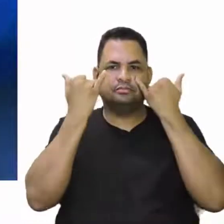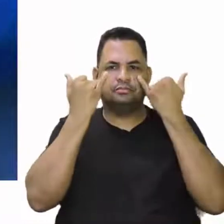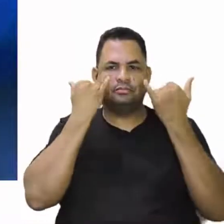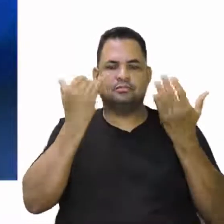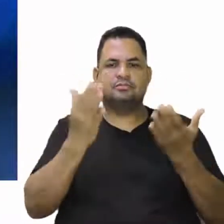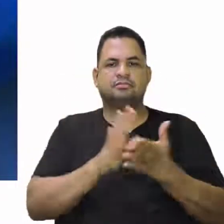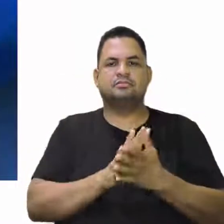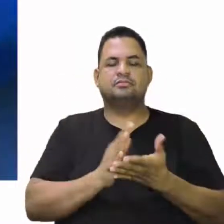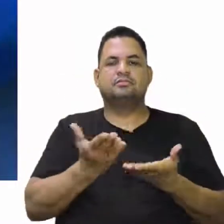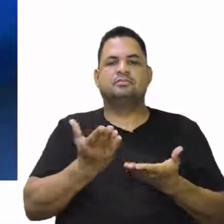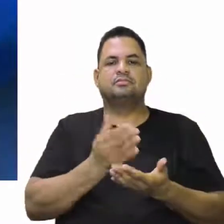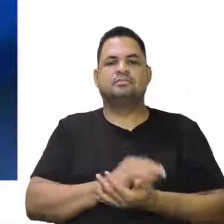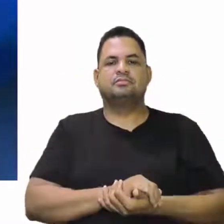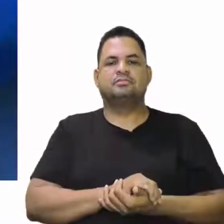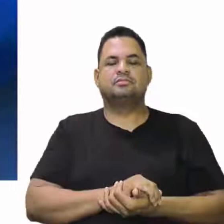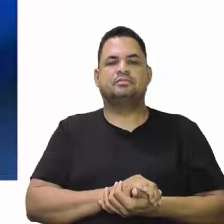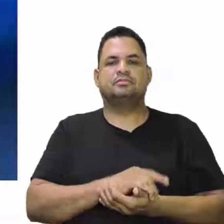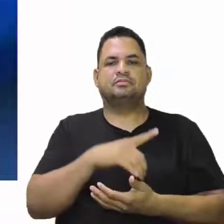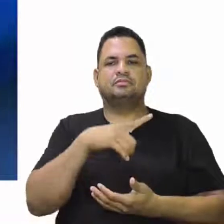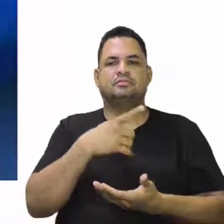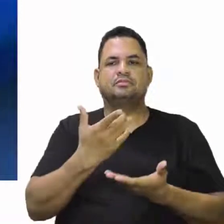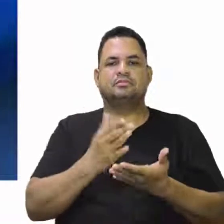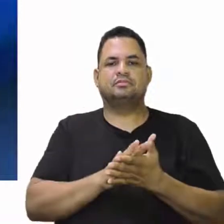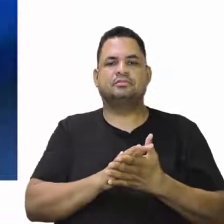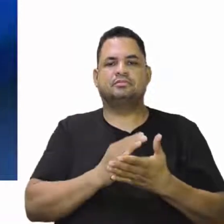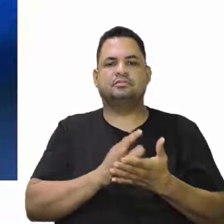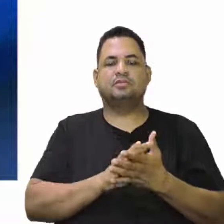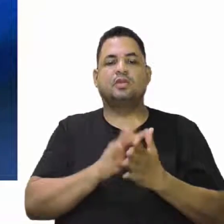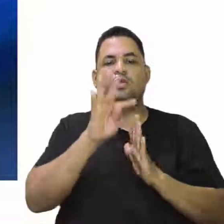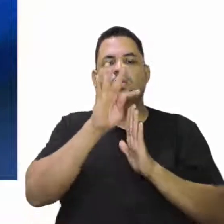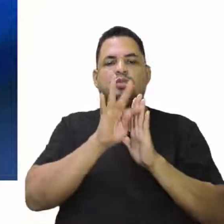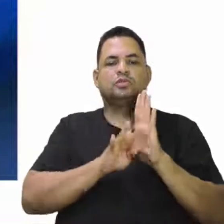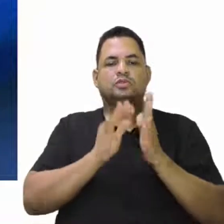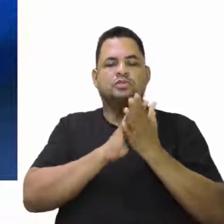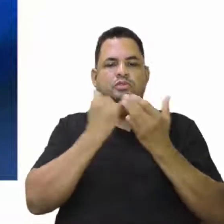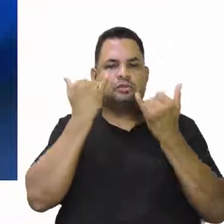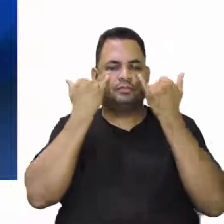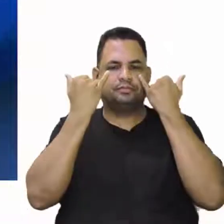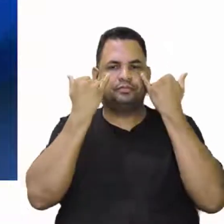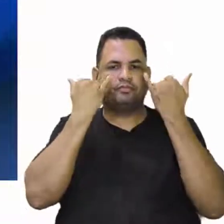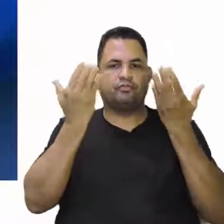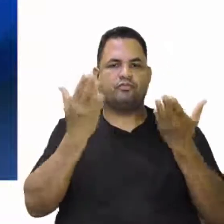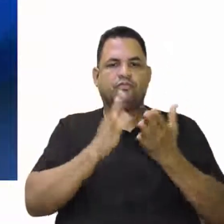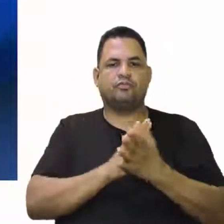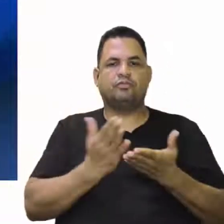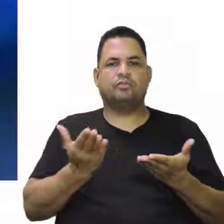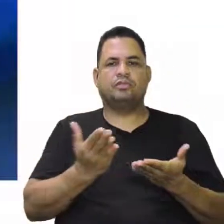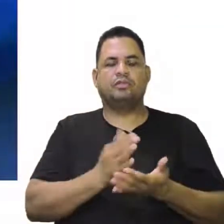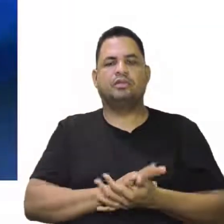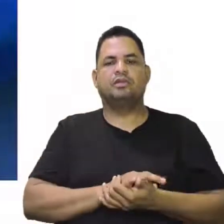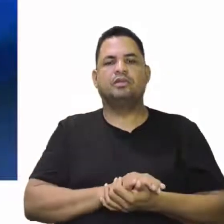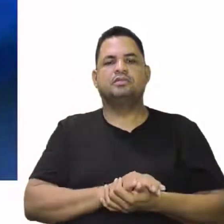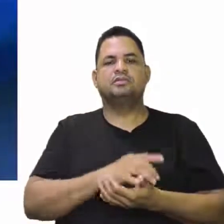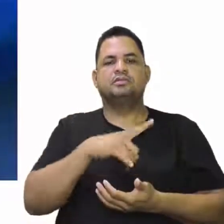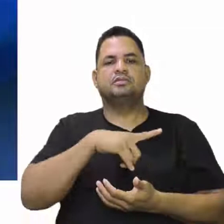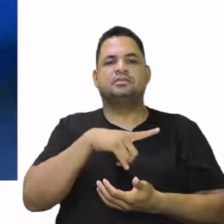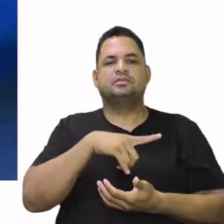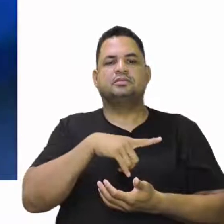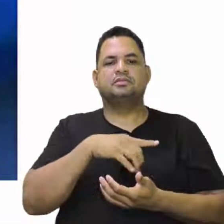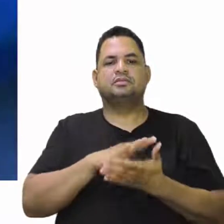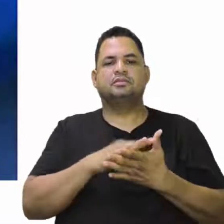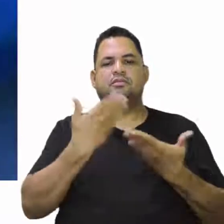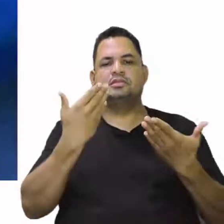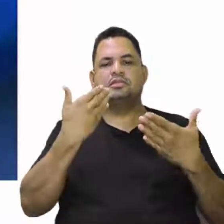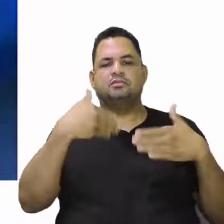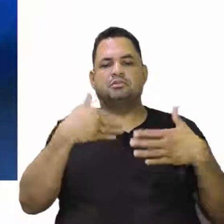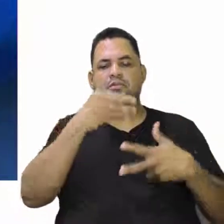aí calha justamente naquilo que a gente disse. O texto é informativo. Isso. Se cair um texto como esse lá na prova do Enem ou de